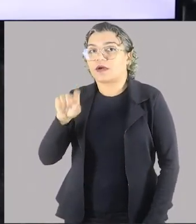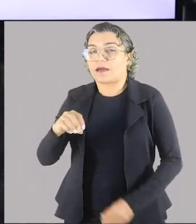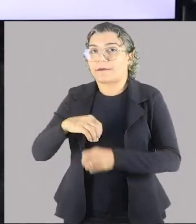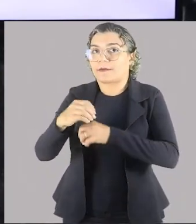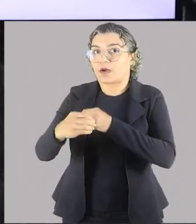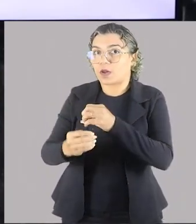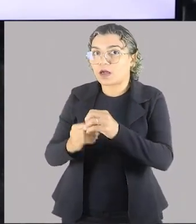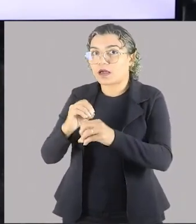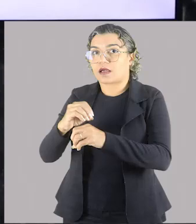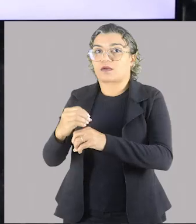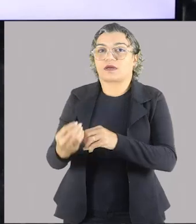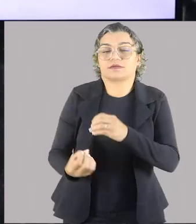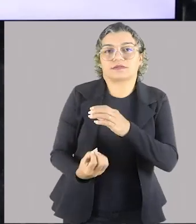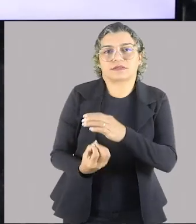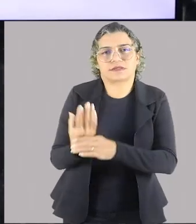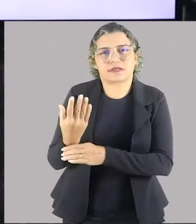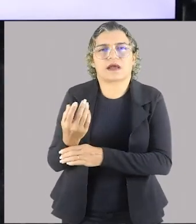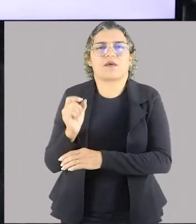macromoléculas para